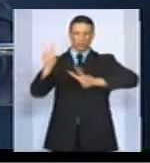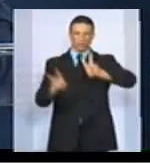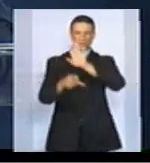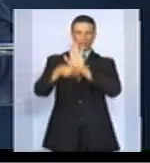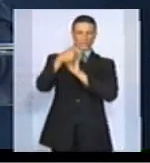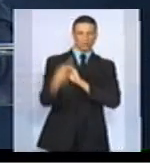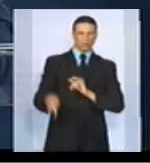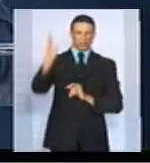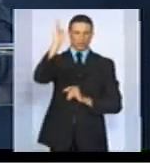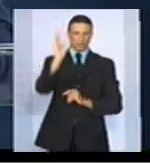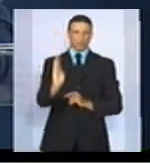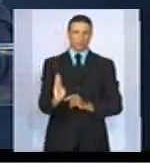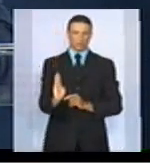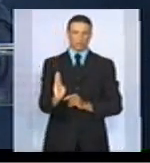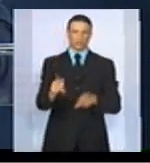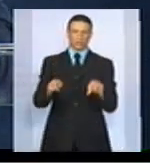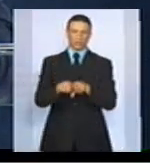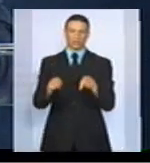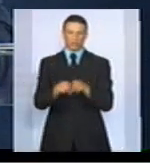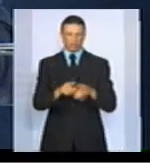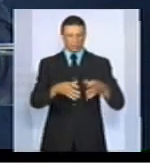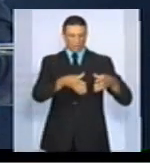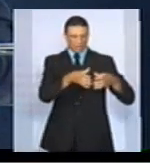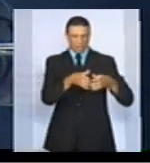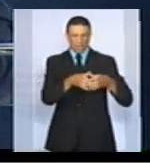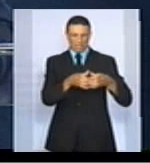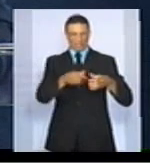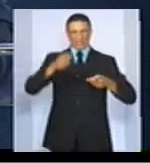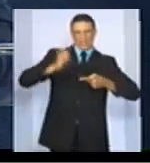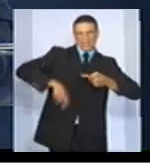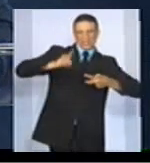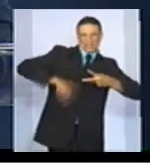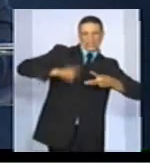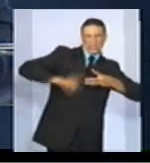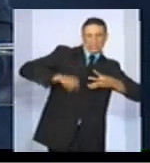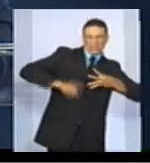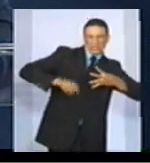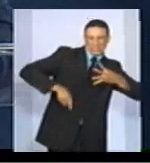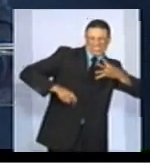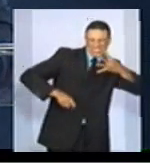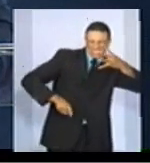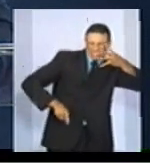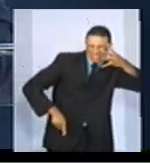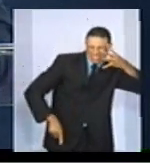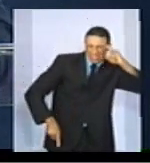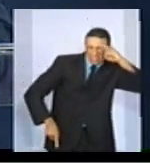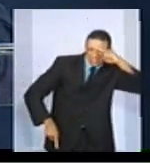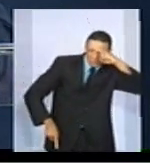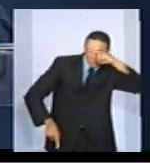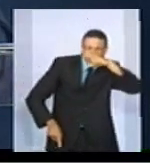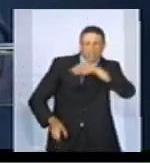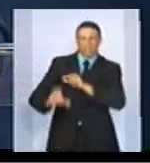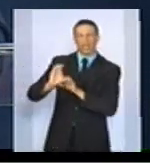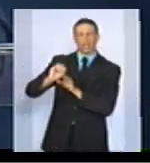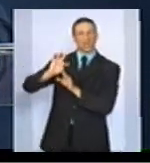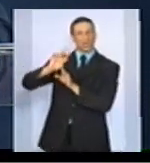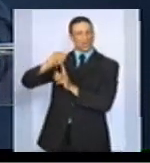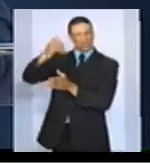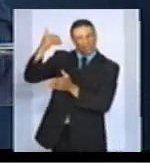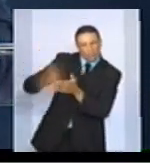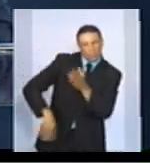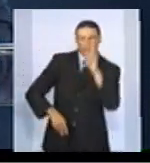os excessos regulamentares da agência dificultam o cumprimento das cotas em níveis acima muito acima do previsto na lei